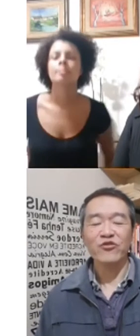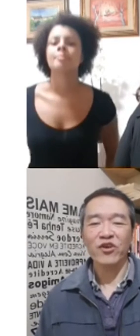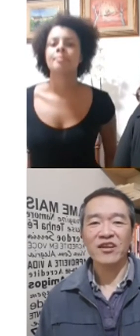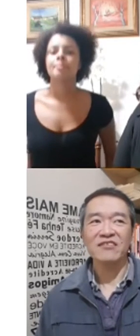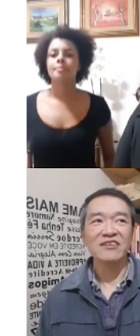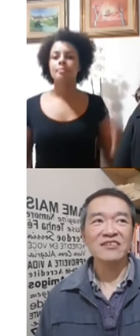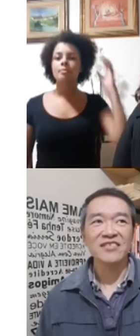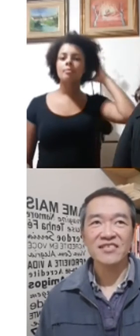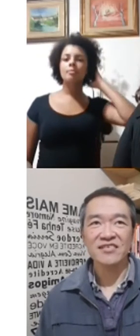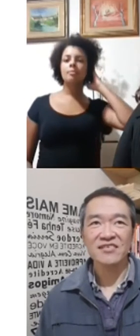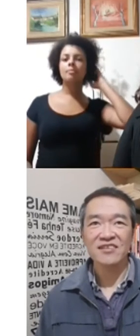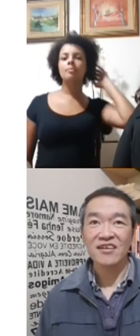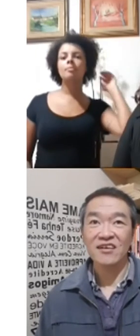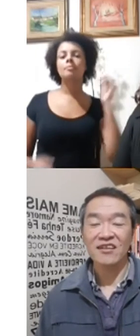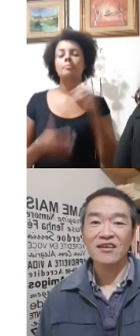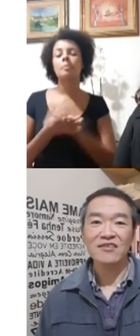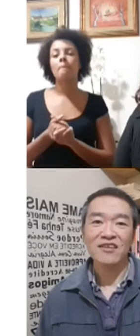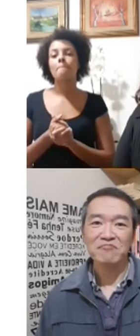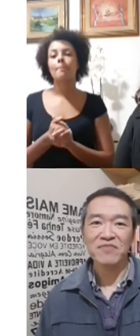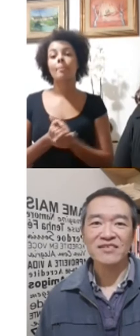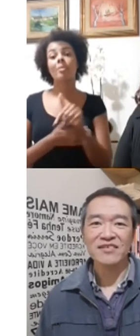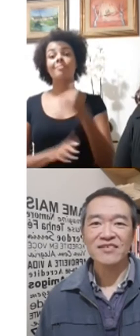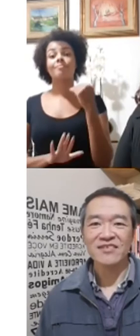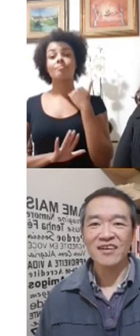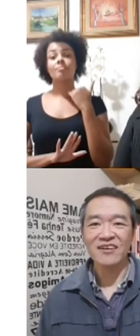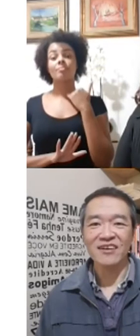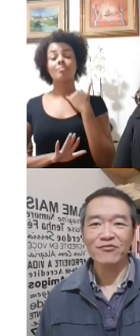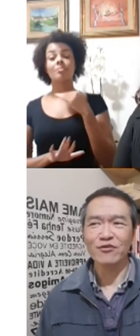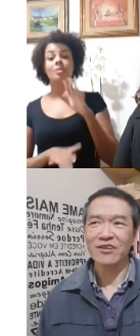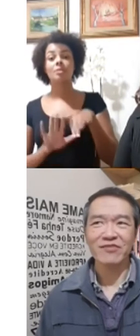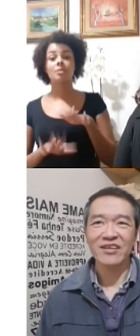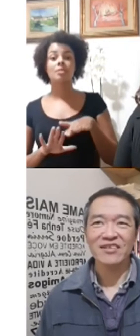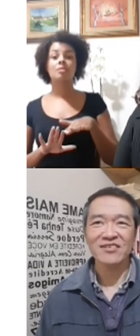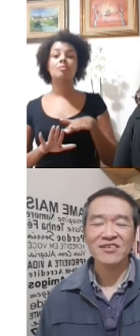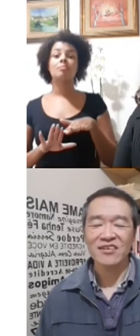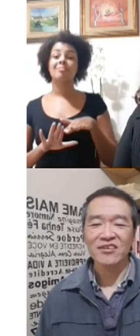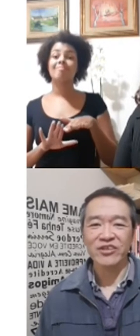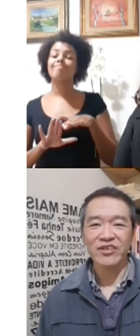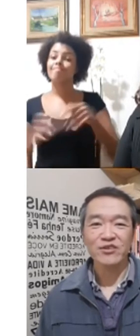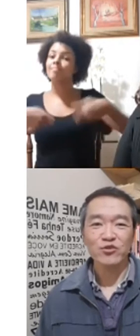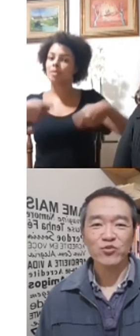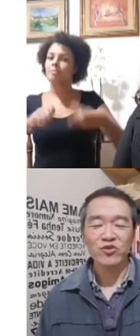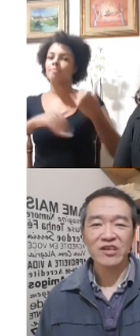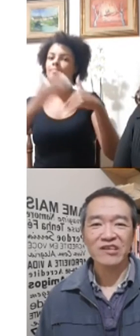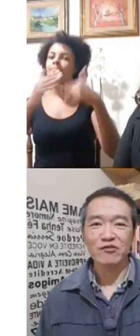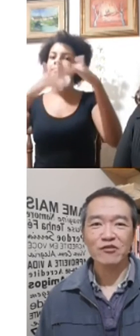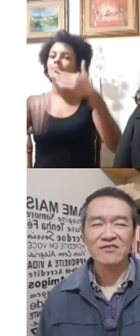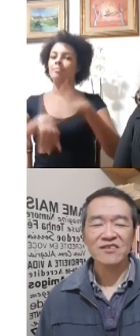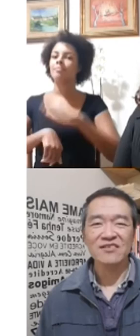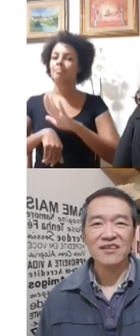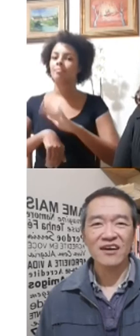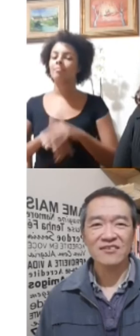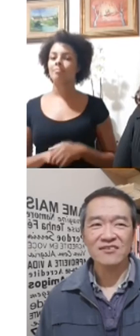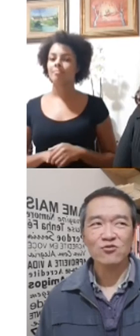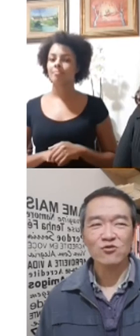A Juiz de Fora, né? Às vezes ela tem bastante a evoluir, na verdade. Eu acredito muito na